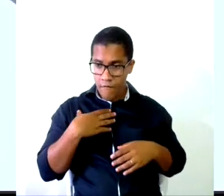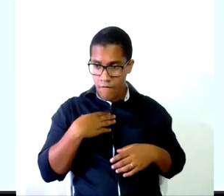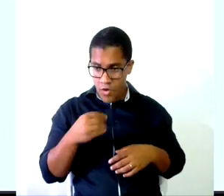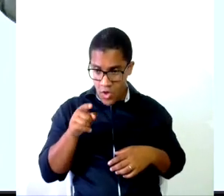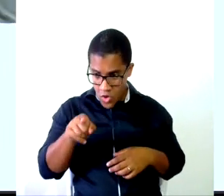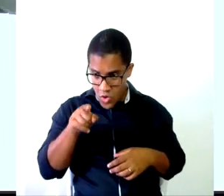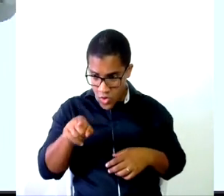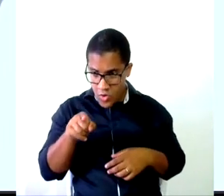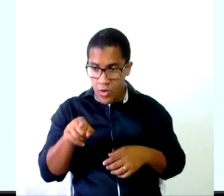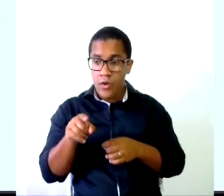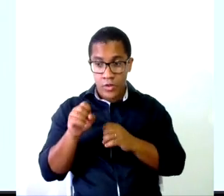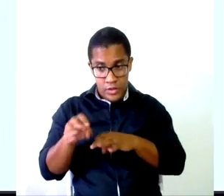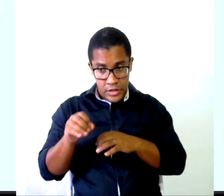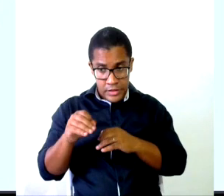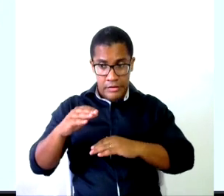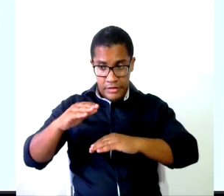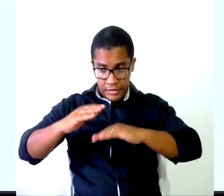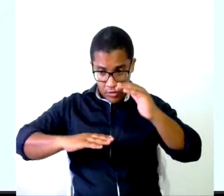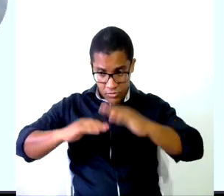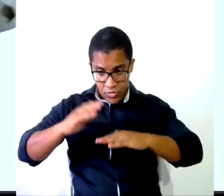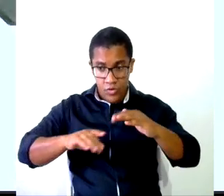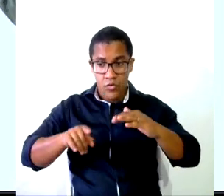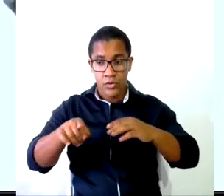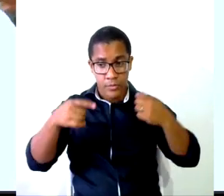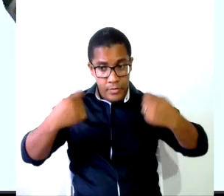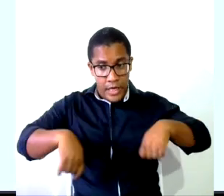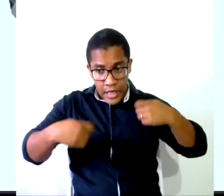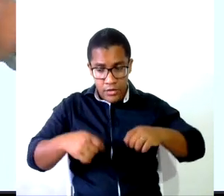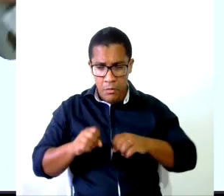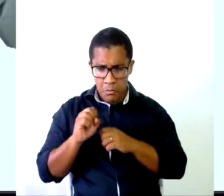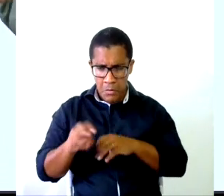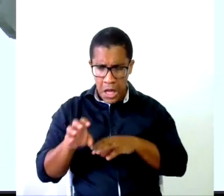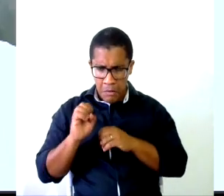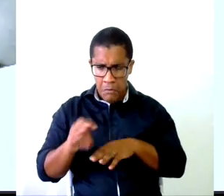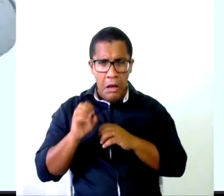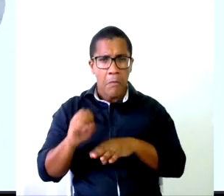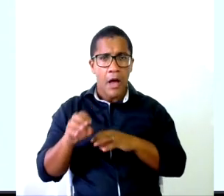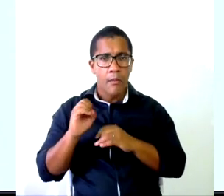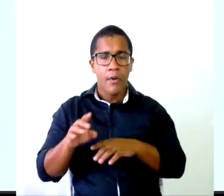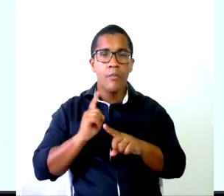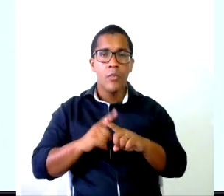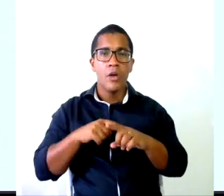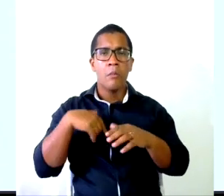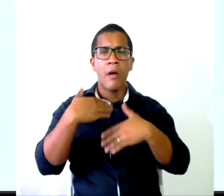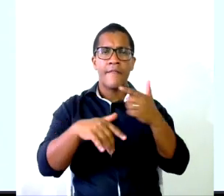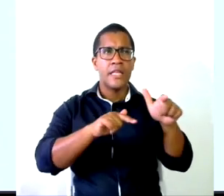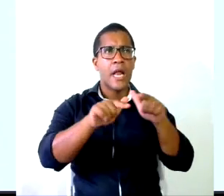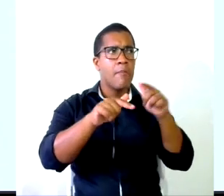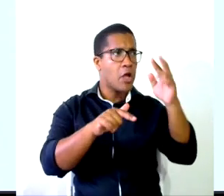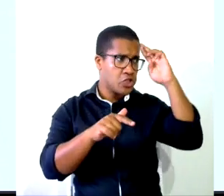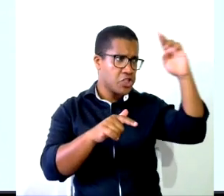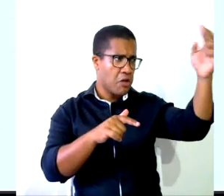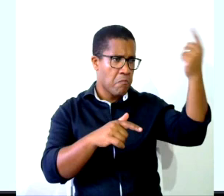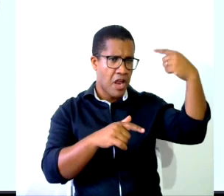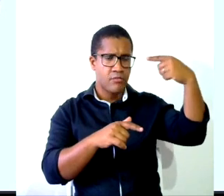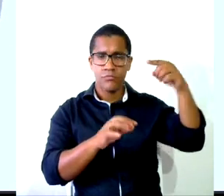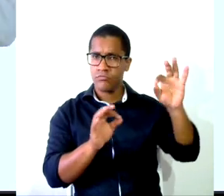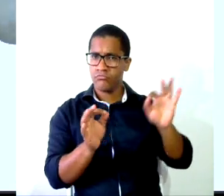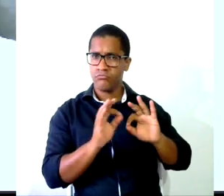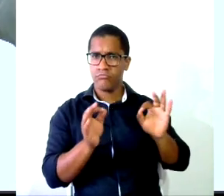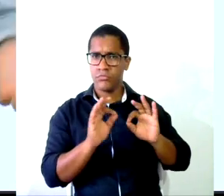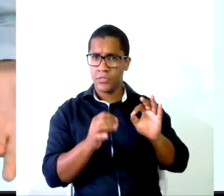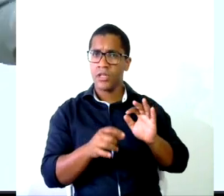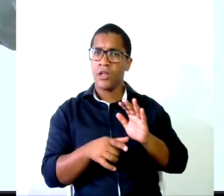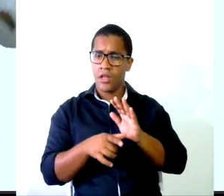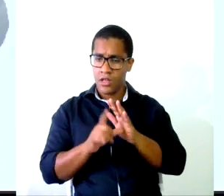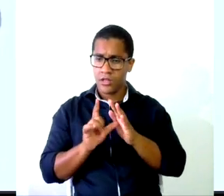que eles não viessem a trabalhar para outro. Eles terem a sua própria profissão, ter o seu negócio, né? Trabalhar